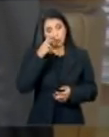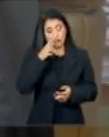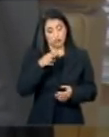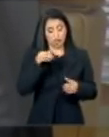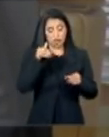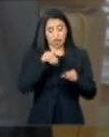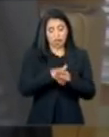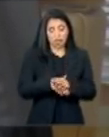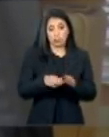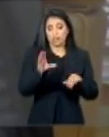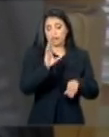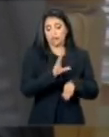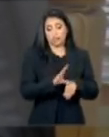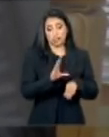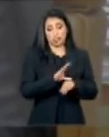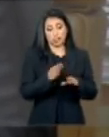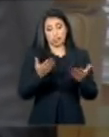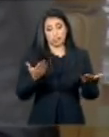federal